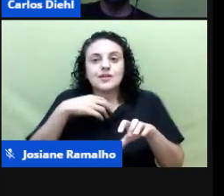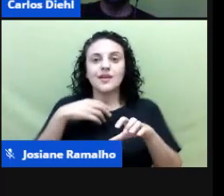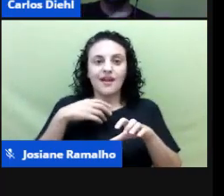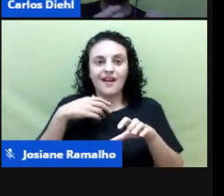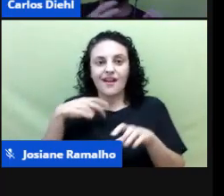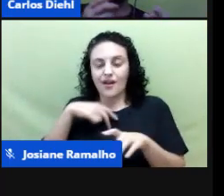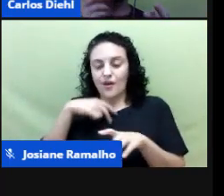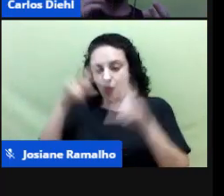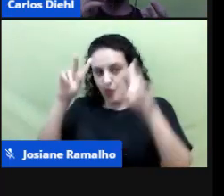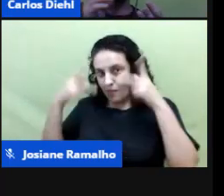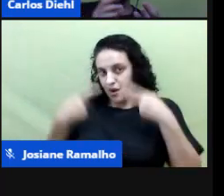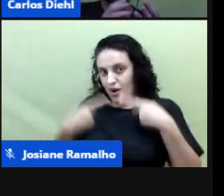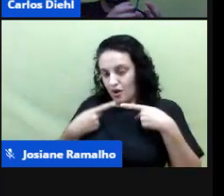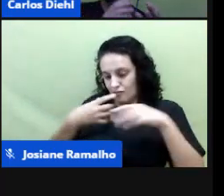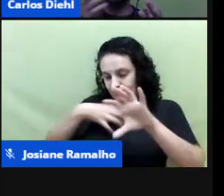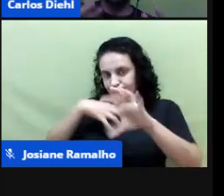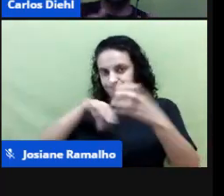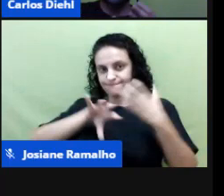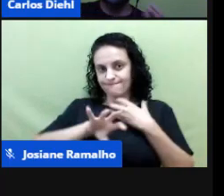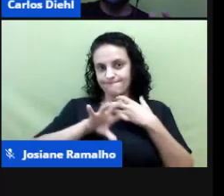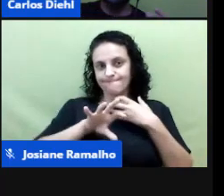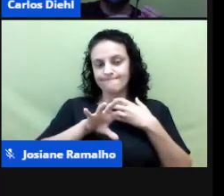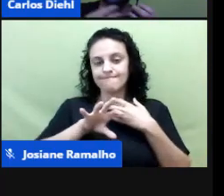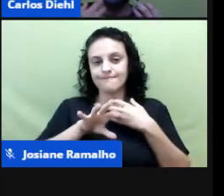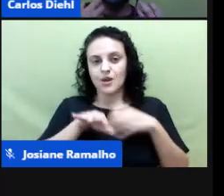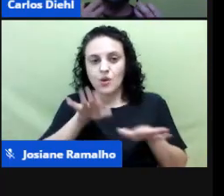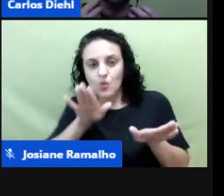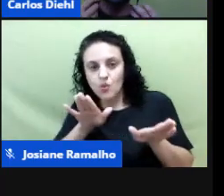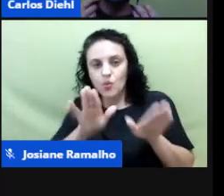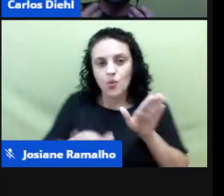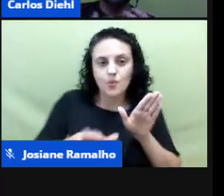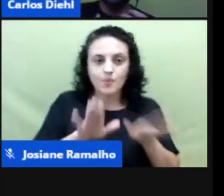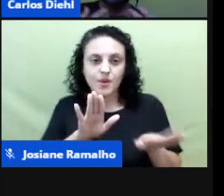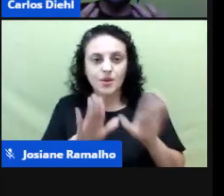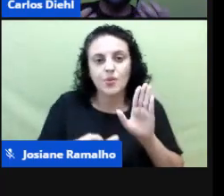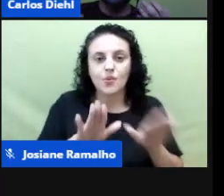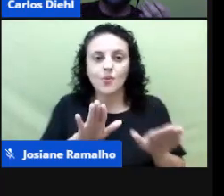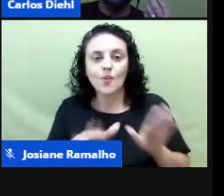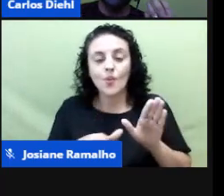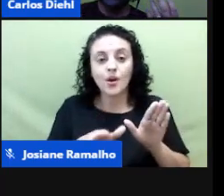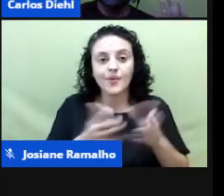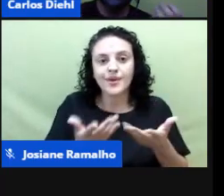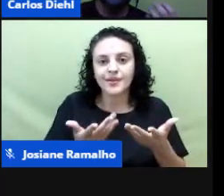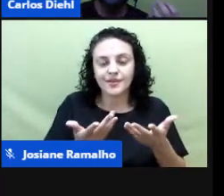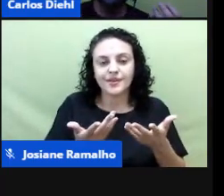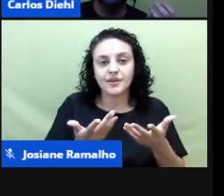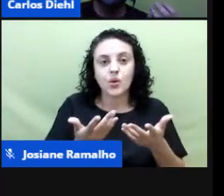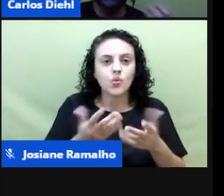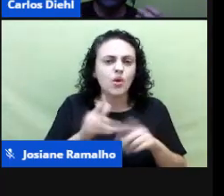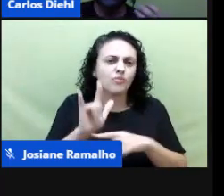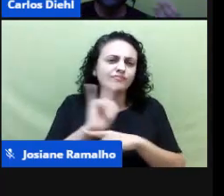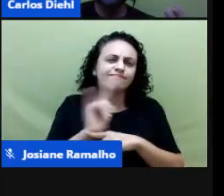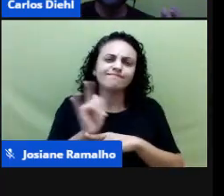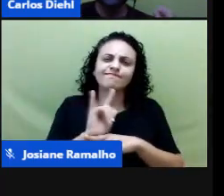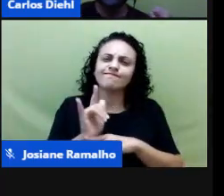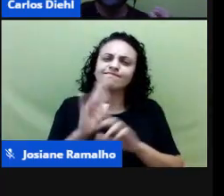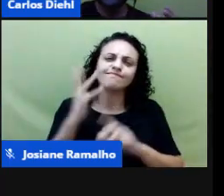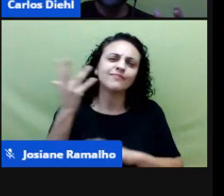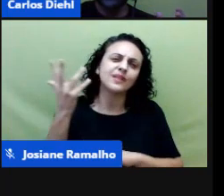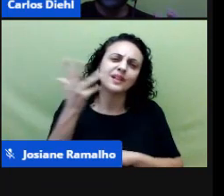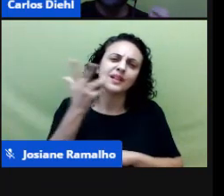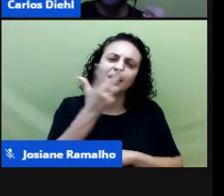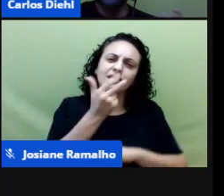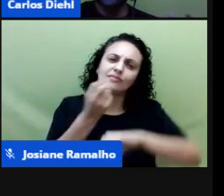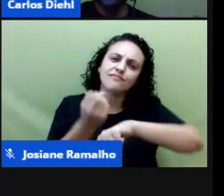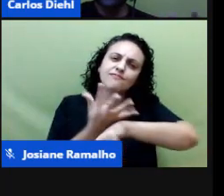filho, não ter, de alimentar os nossos filhos. Então, ele é um documentário belíssimo, emocionante, assim,